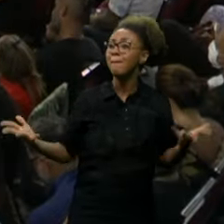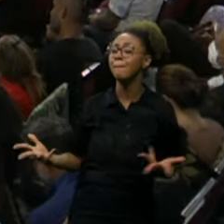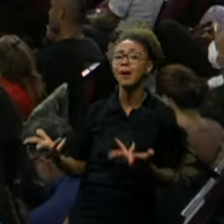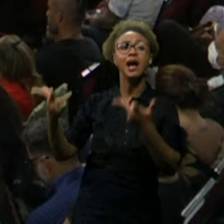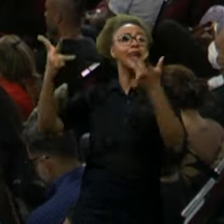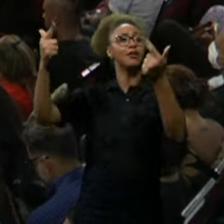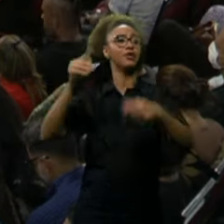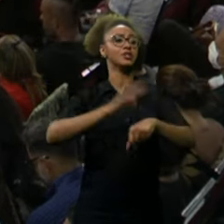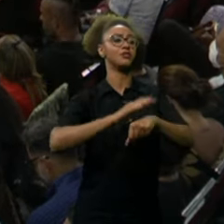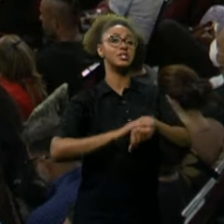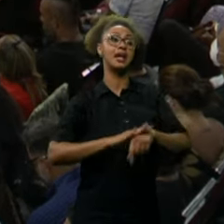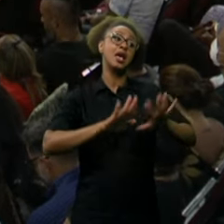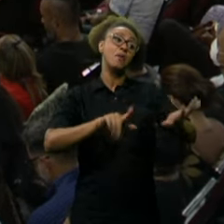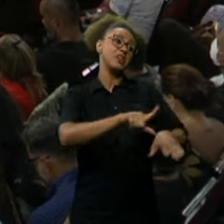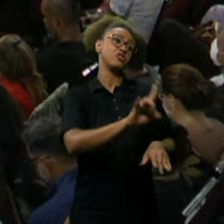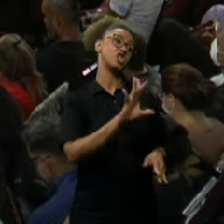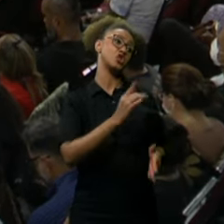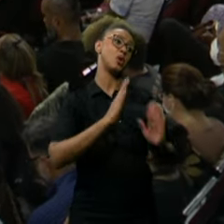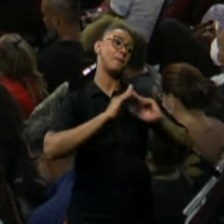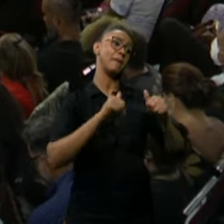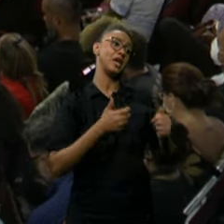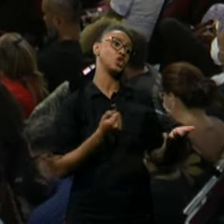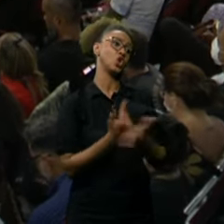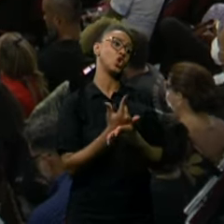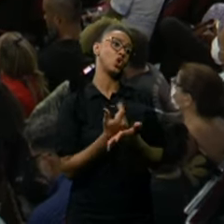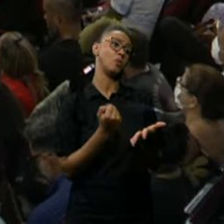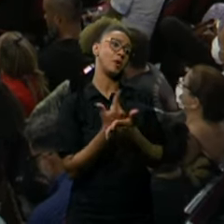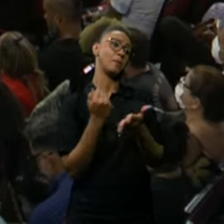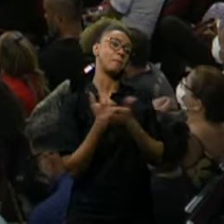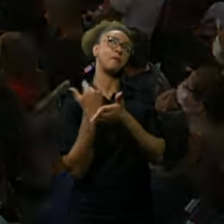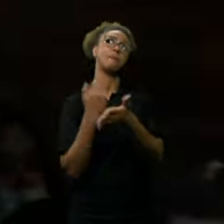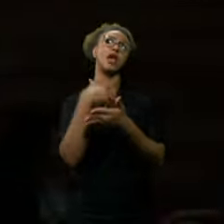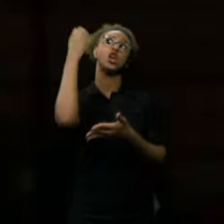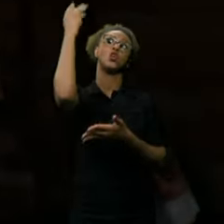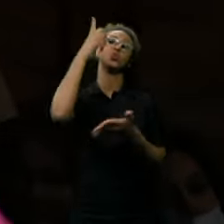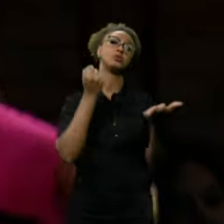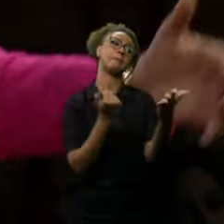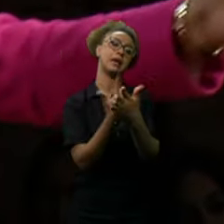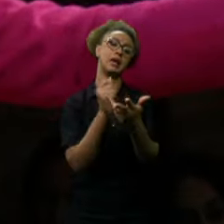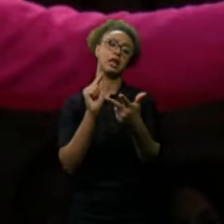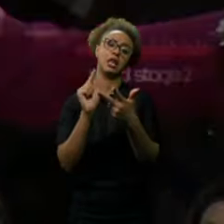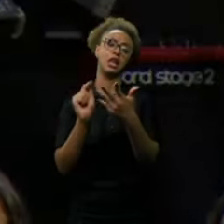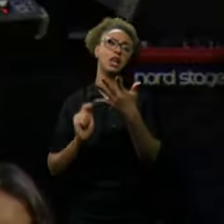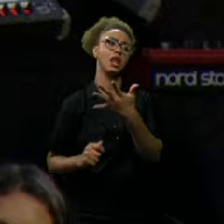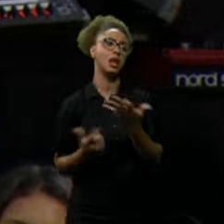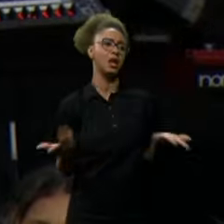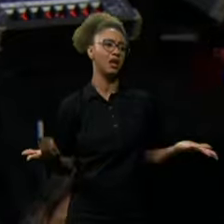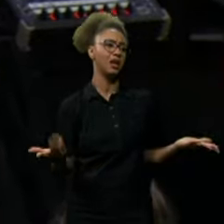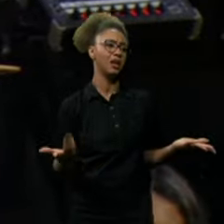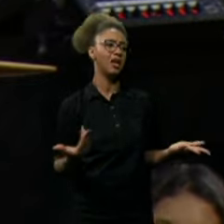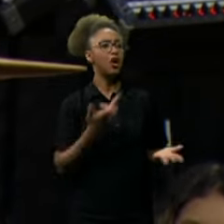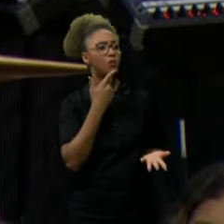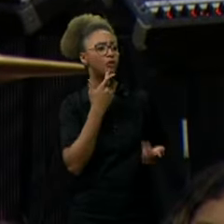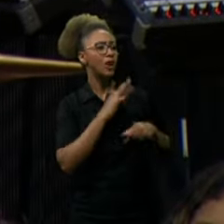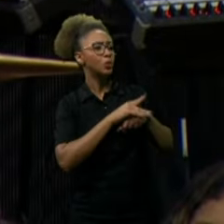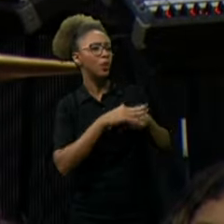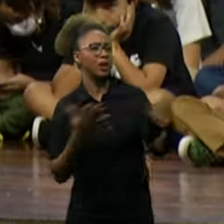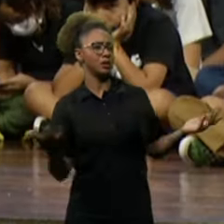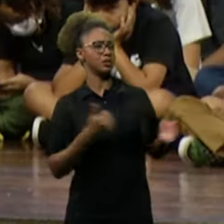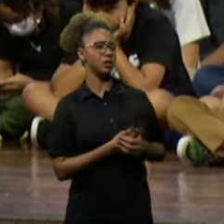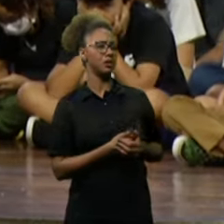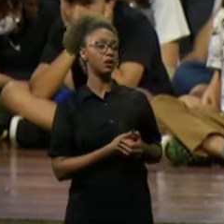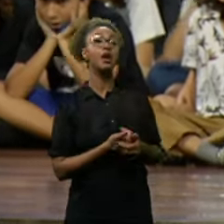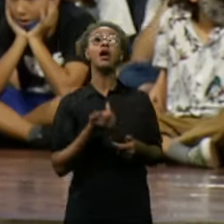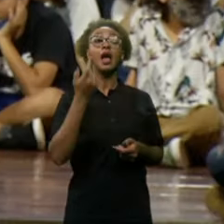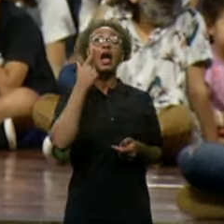mas você só se relaciona comigo para falar de conta de luz E você só se relaciona comigo para falar de enfermidade eu vejo